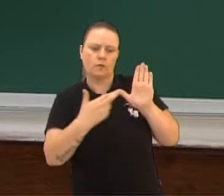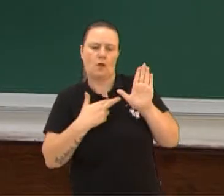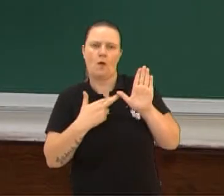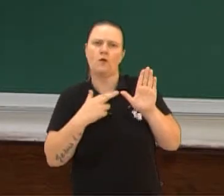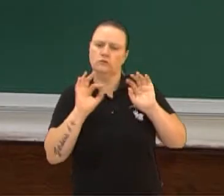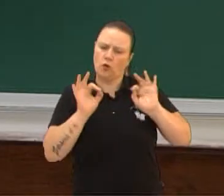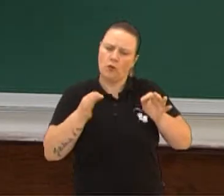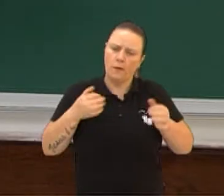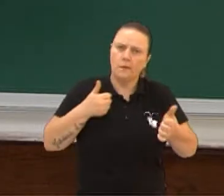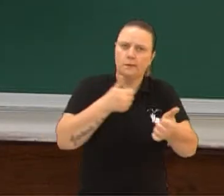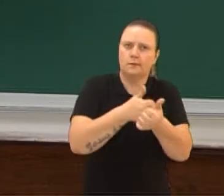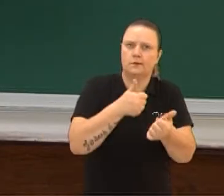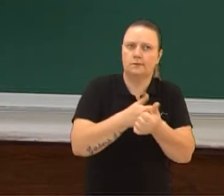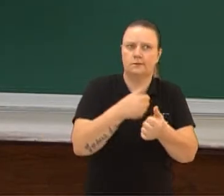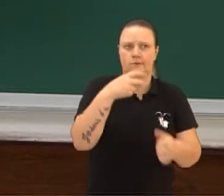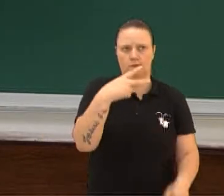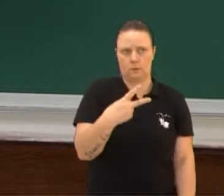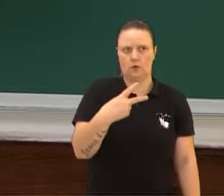mais próximo,